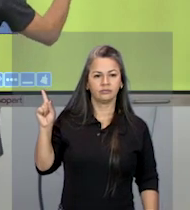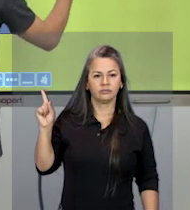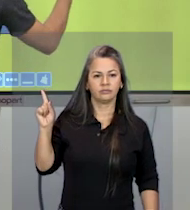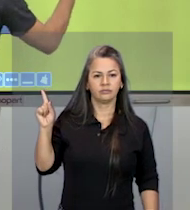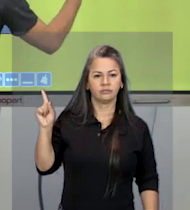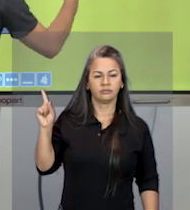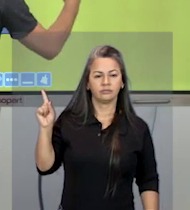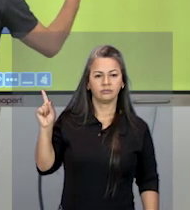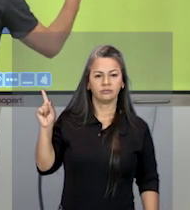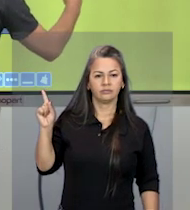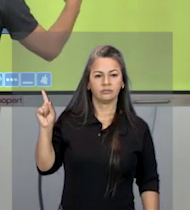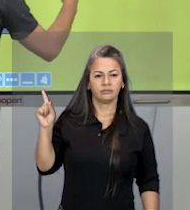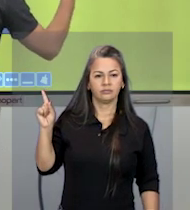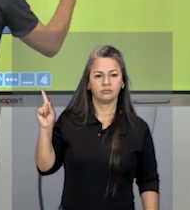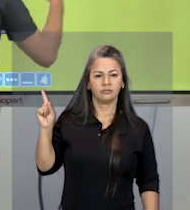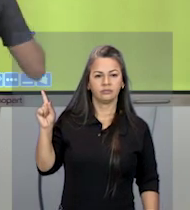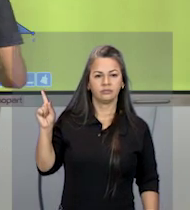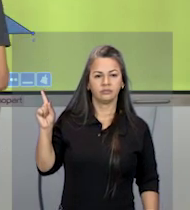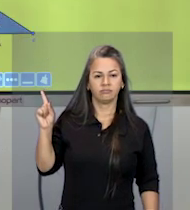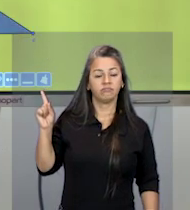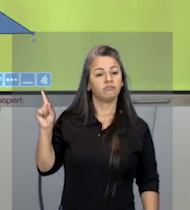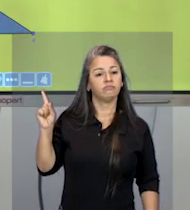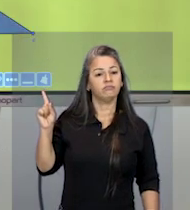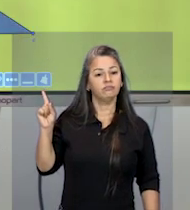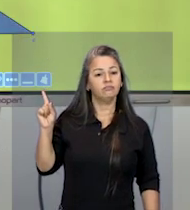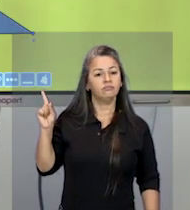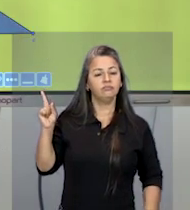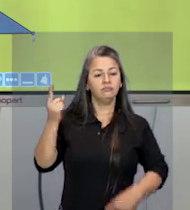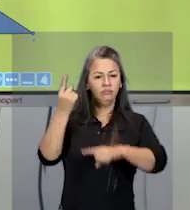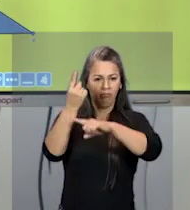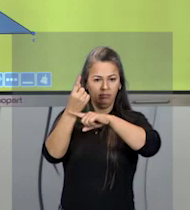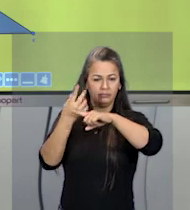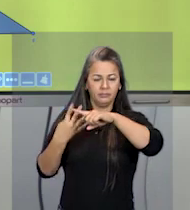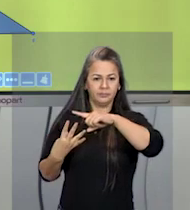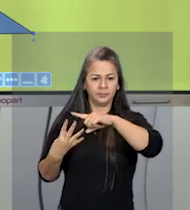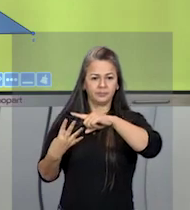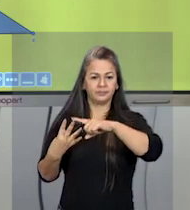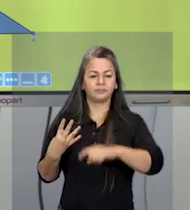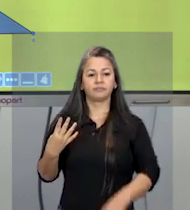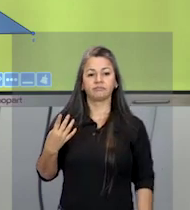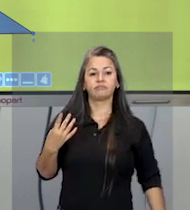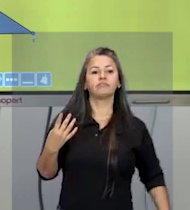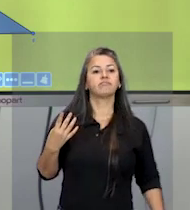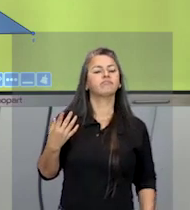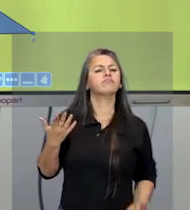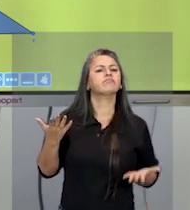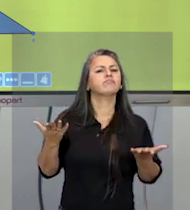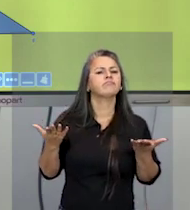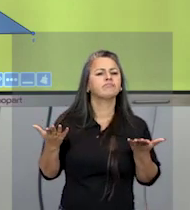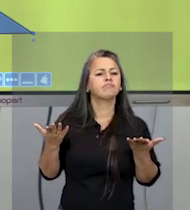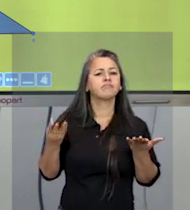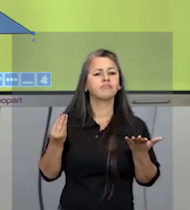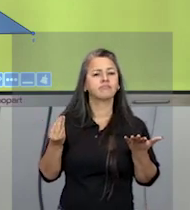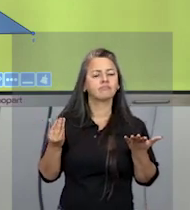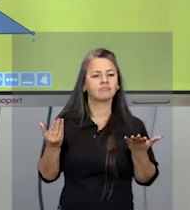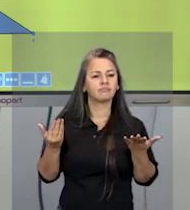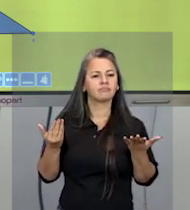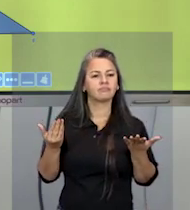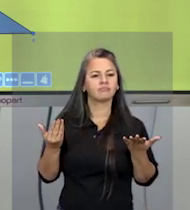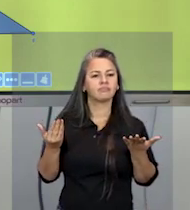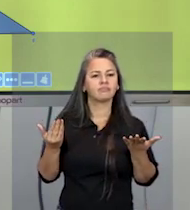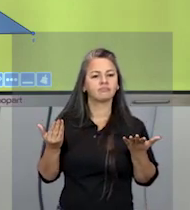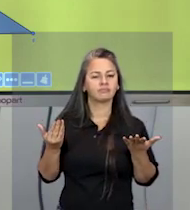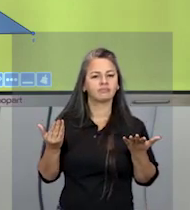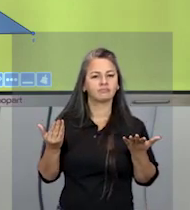Então dá 1 e dá 4. 1/4. E agora? Vamos